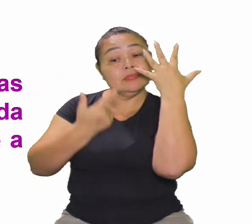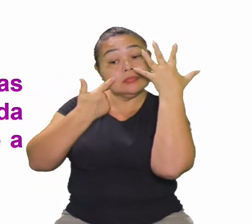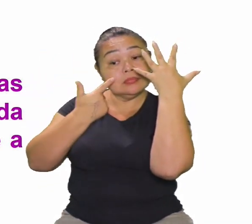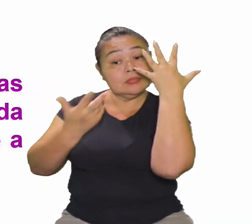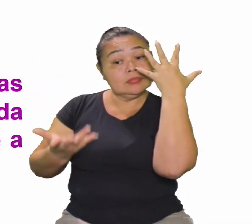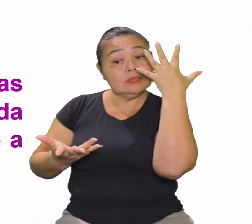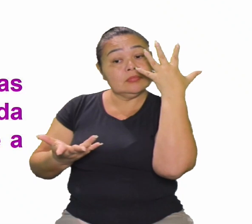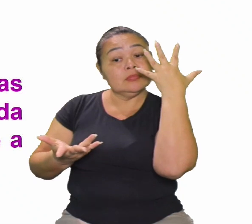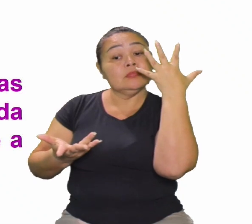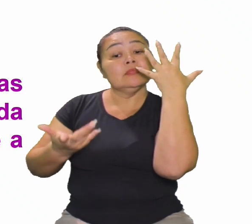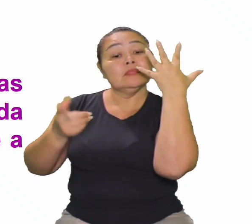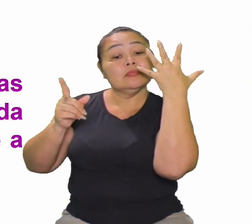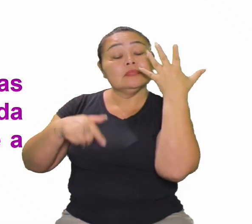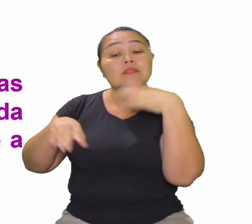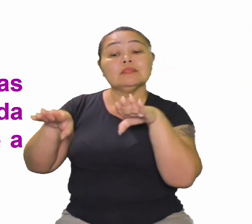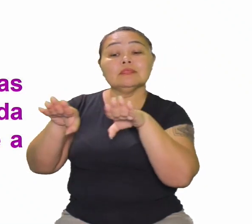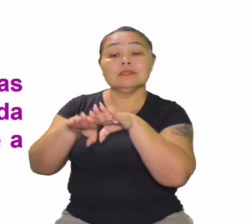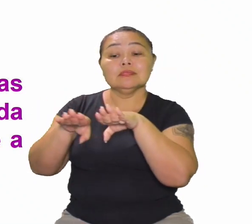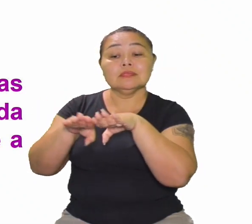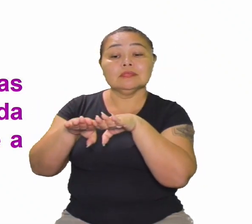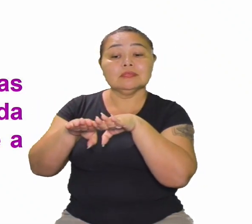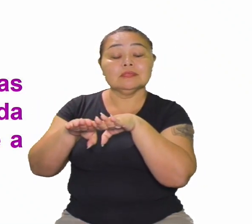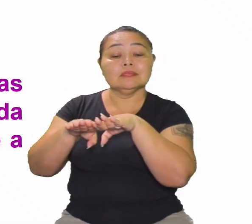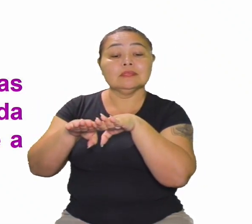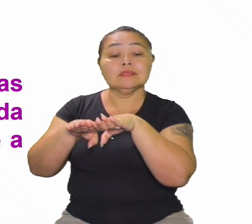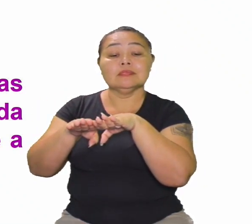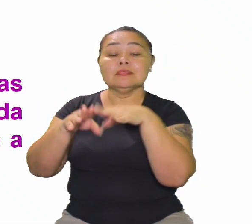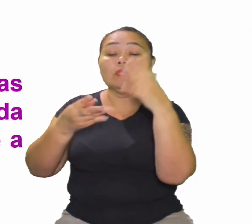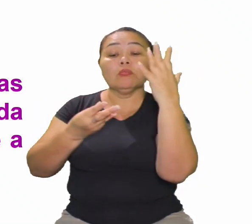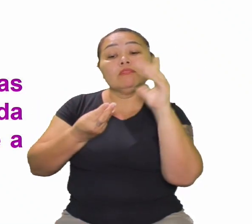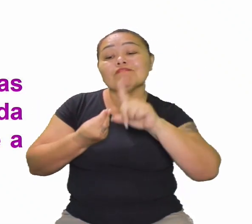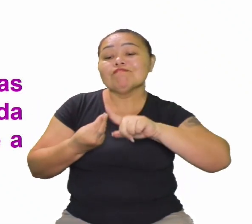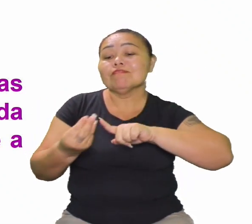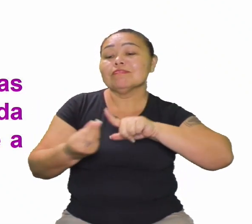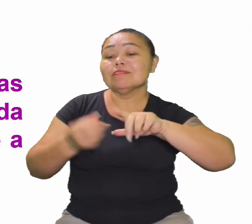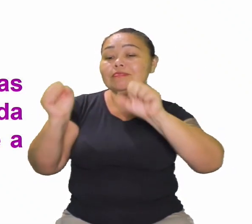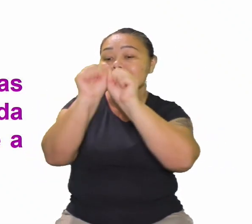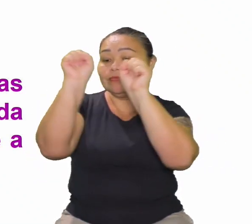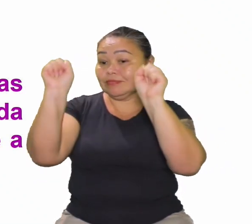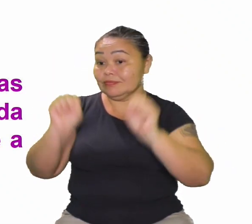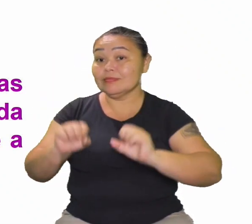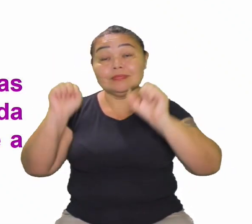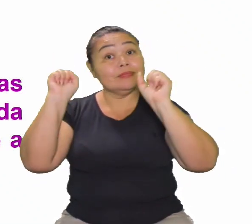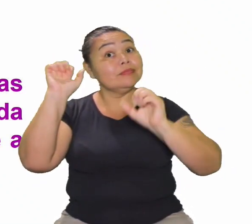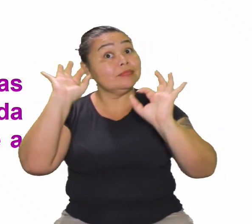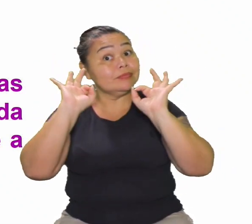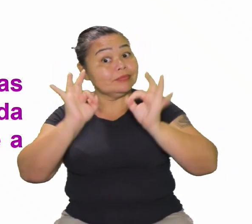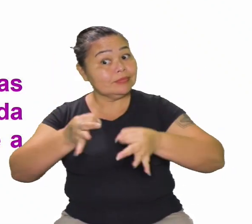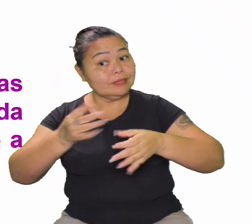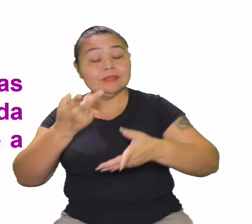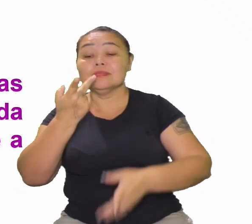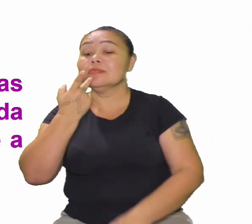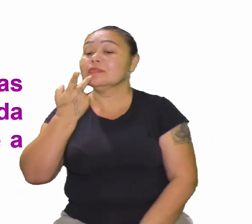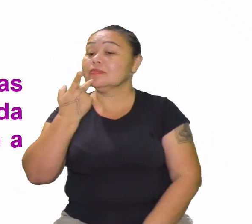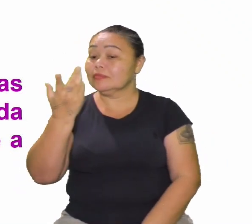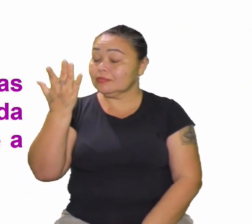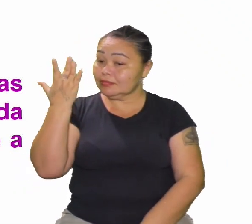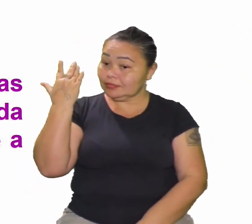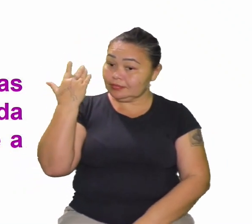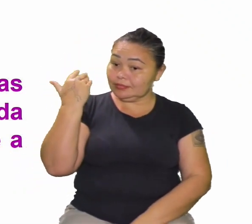ali e também a adubação desse sistema, certo? Vocês lembram que nós falamos lá